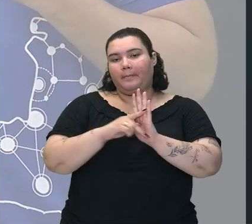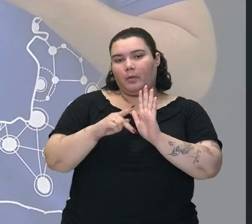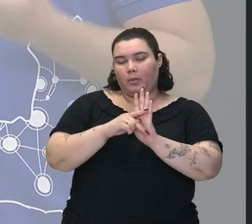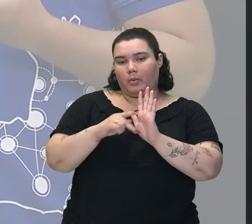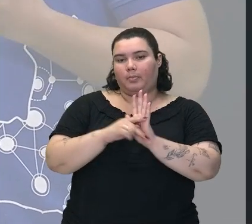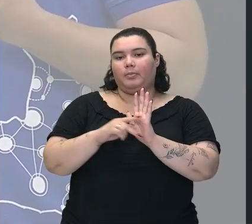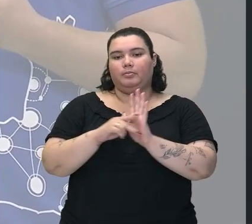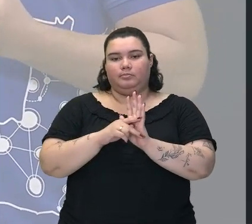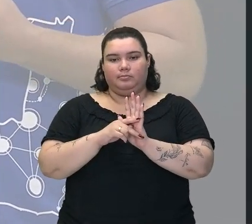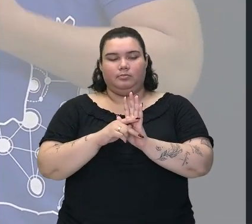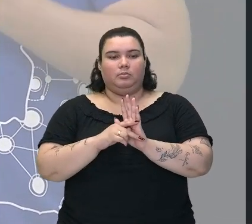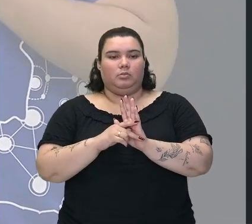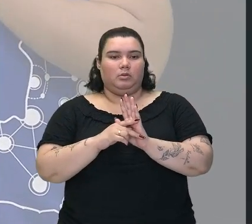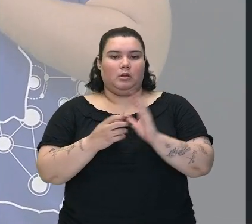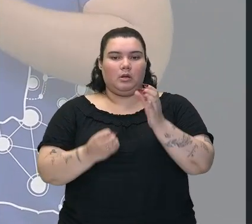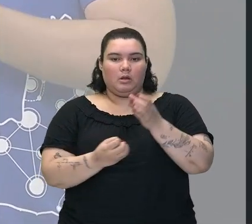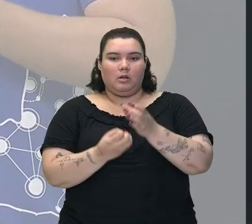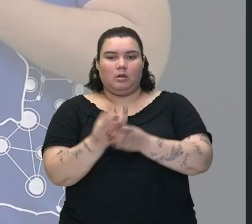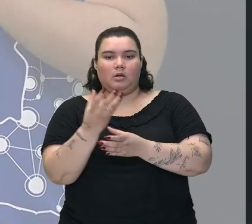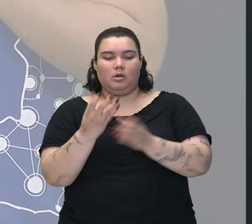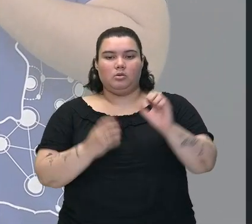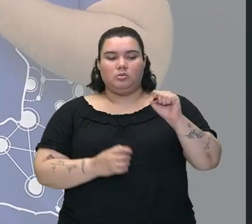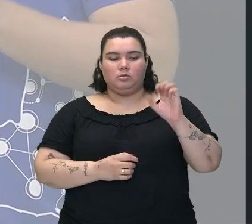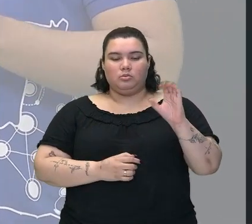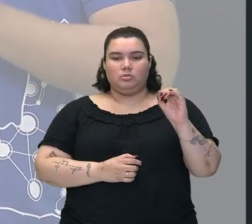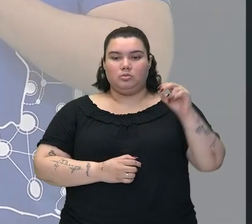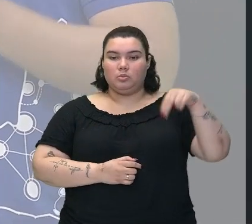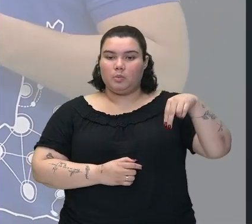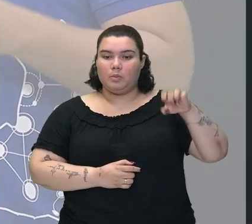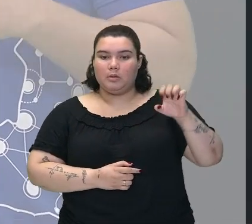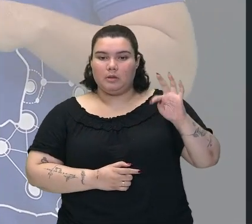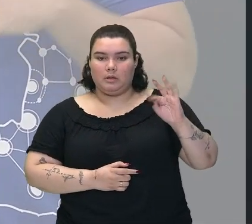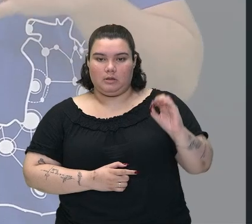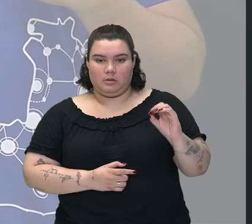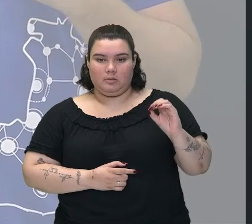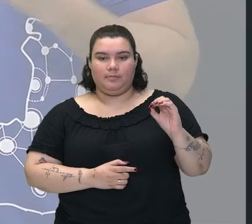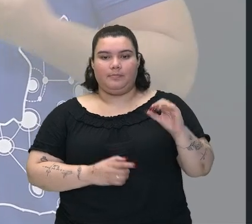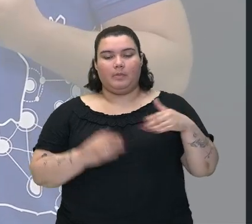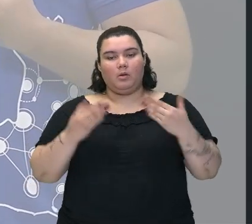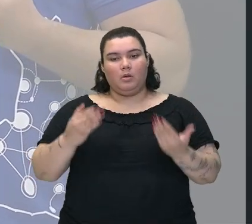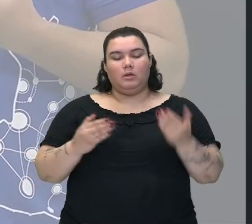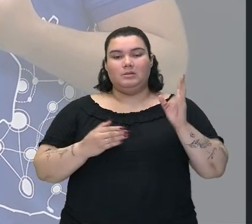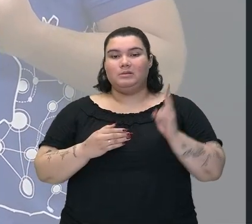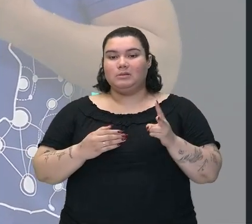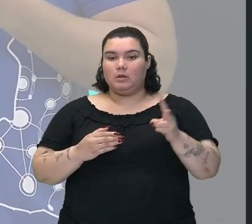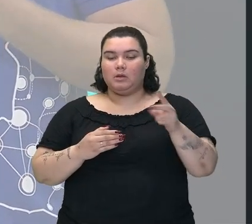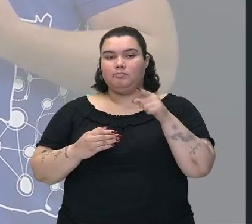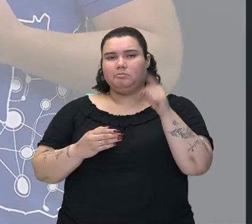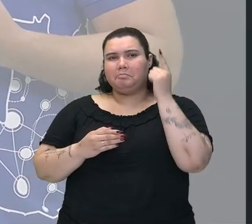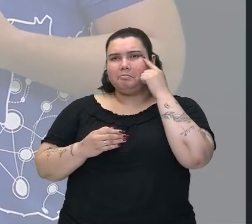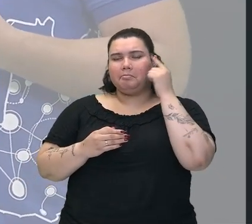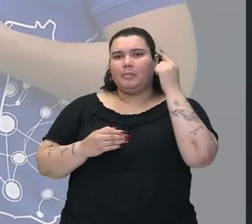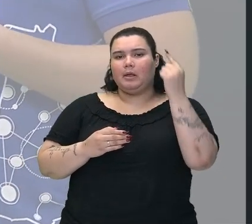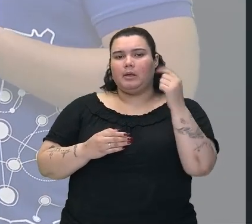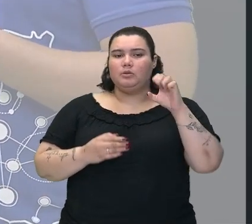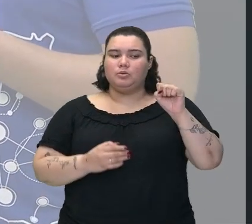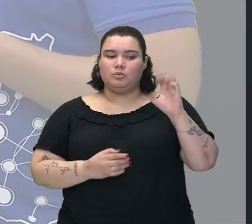maneira fixa de construir sonetos, ou seja, poemas como este. Então, toda vez que você for pensar em